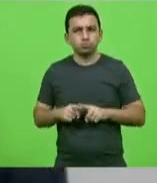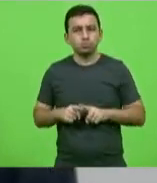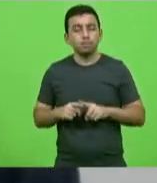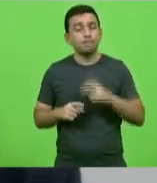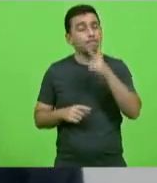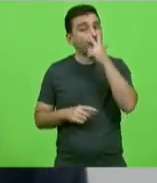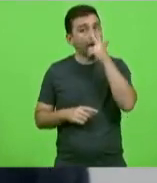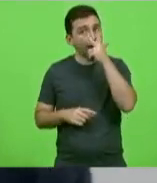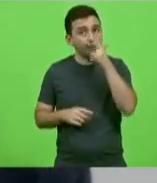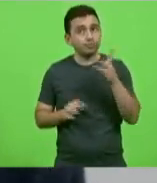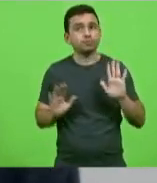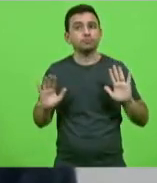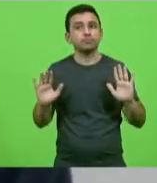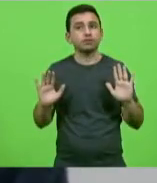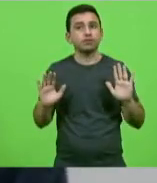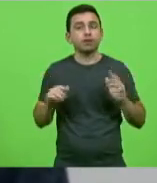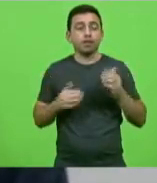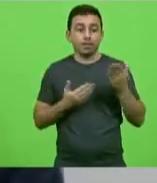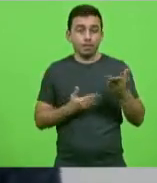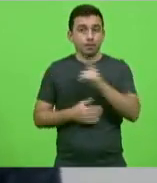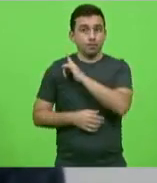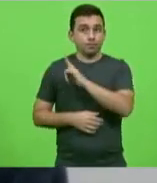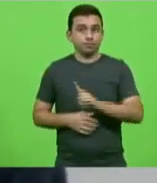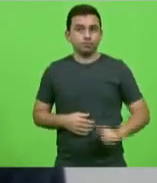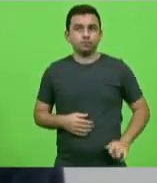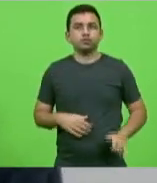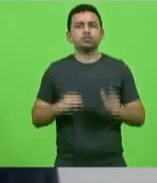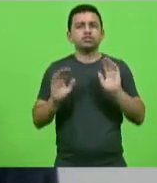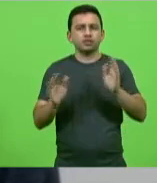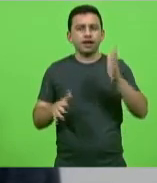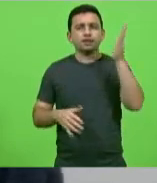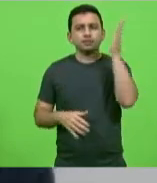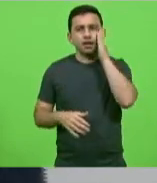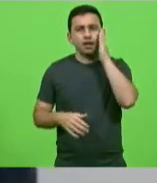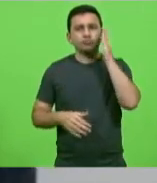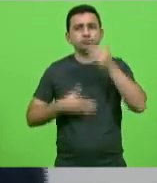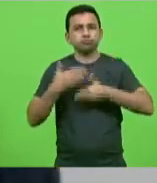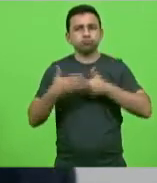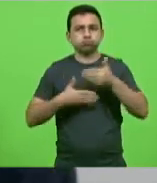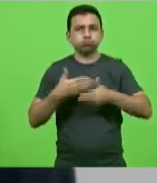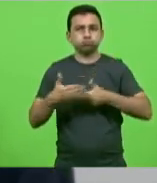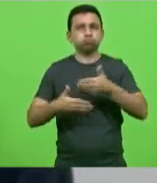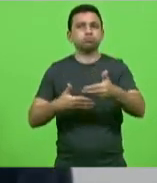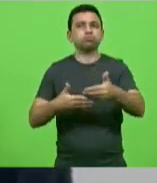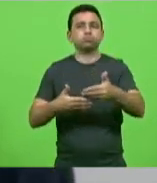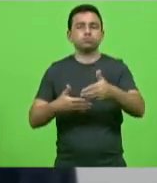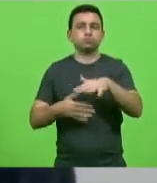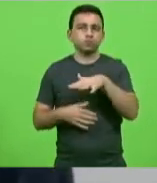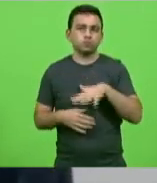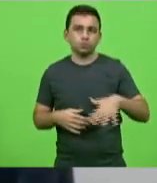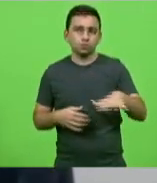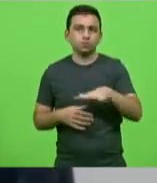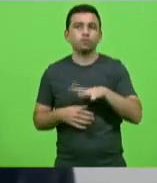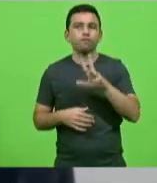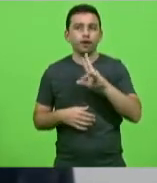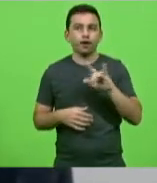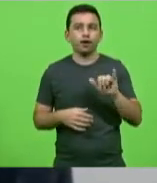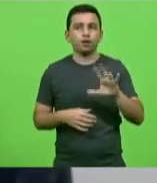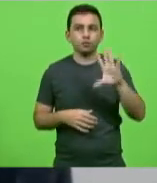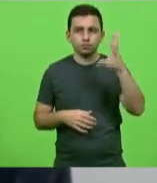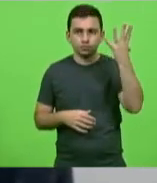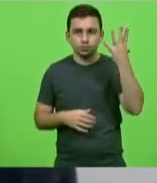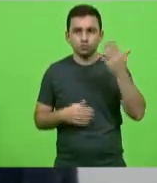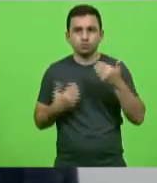em tese, que o senhor governador já detinha ciência do desenrolar substancial do que estava de fato